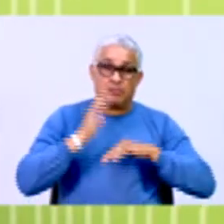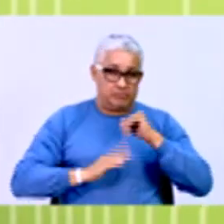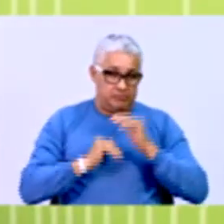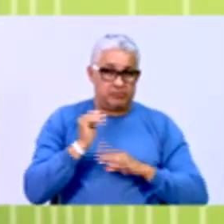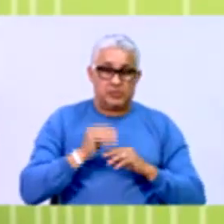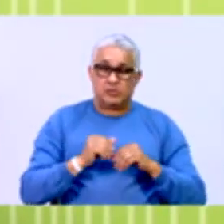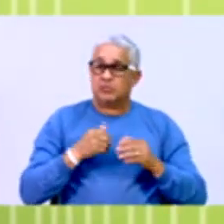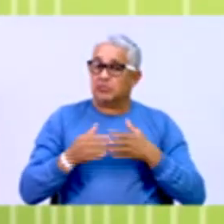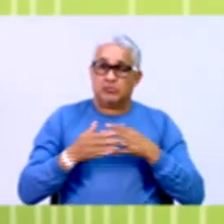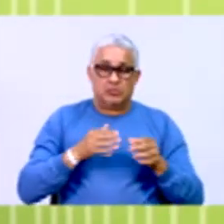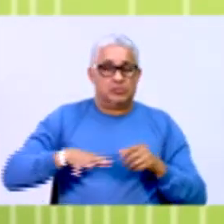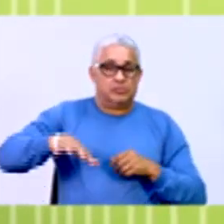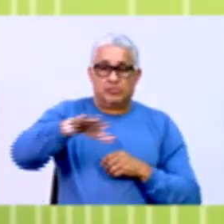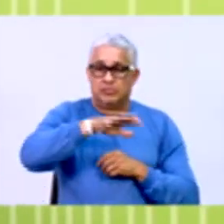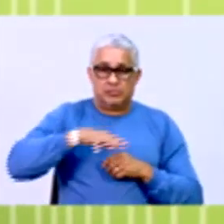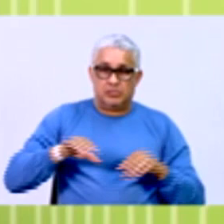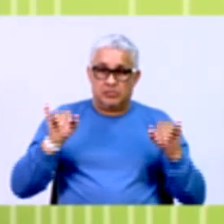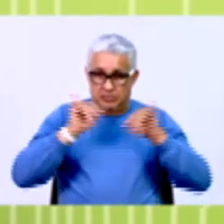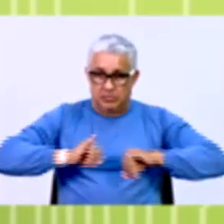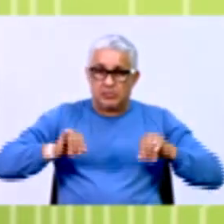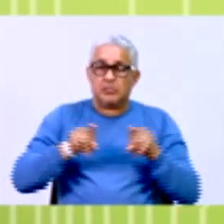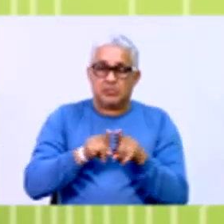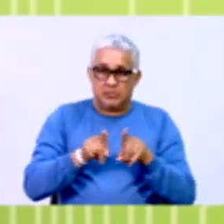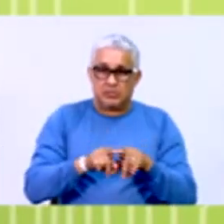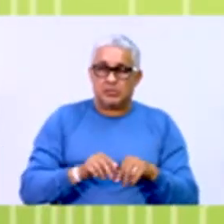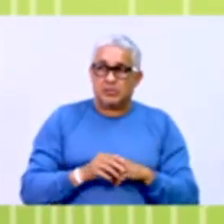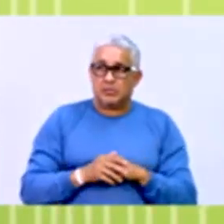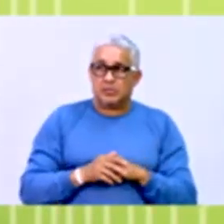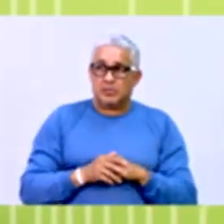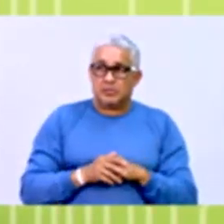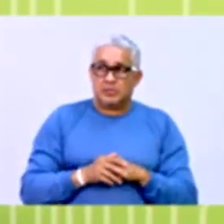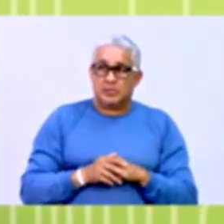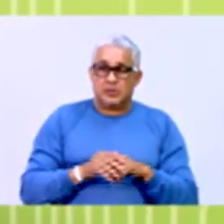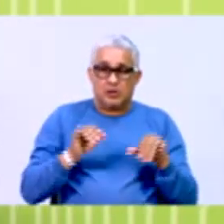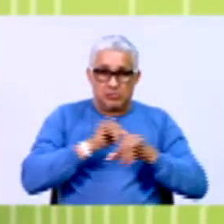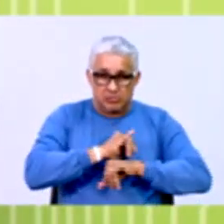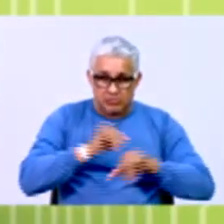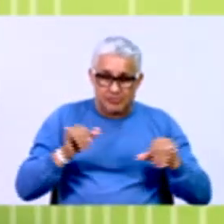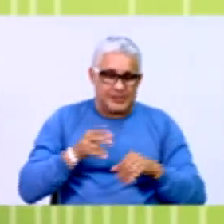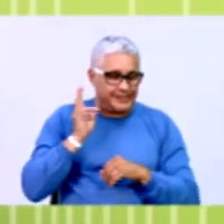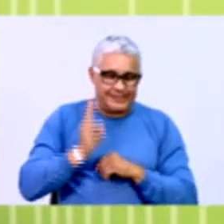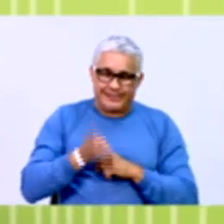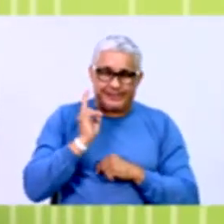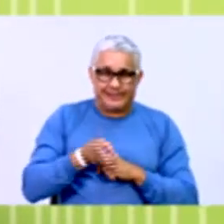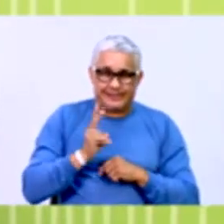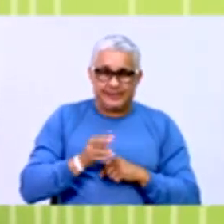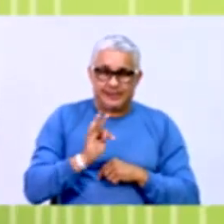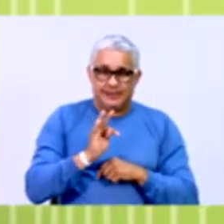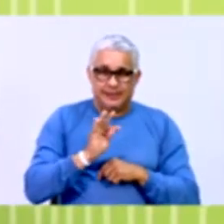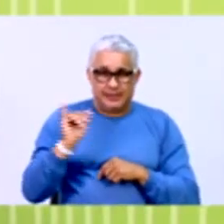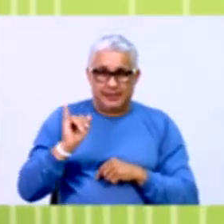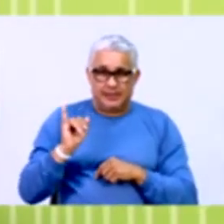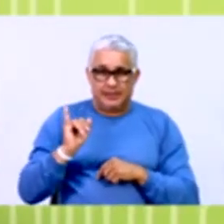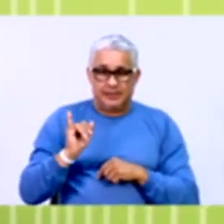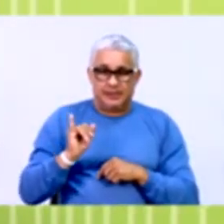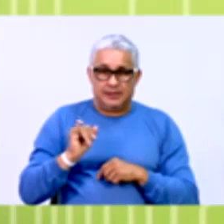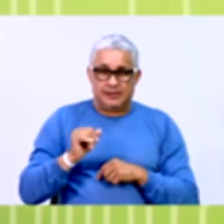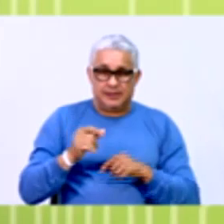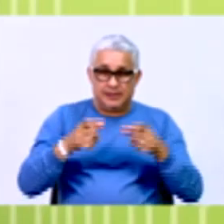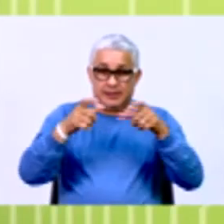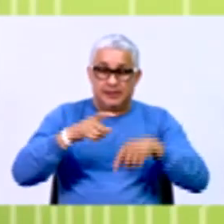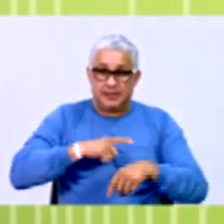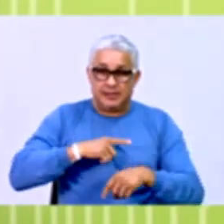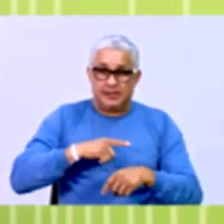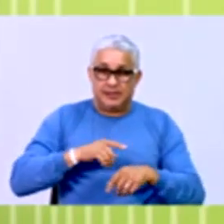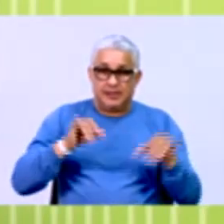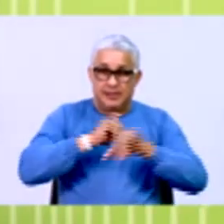em qualquer área, principalmente na nossa área de informática, que a gente lida com informações sensíveis o tempo todo, a TI é o lugar que mais tem informação de